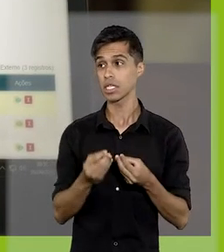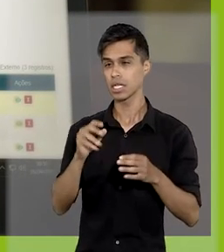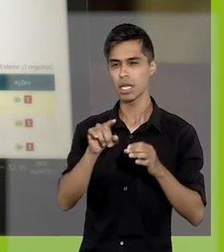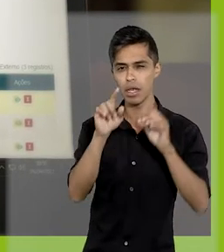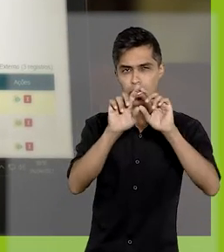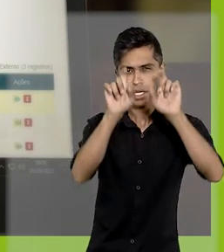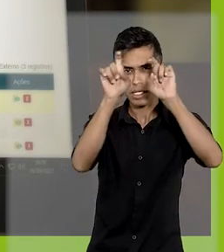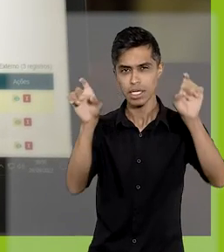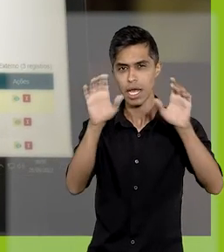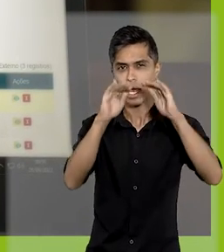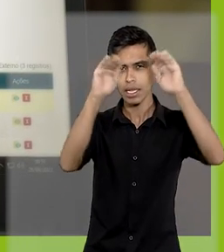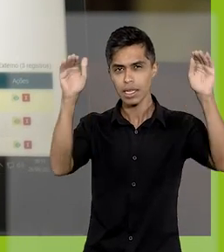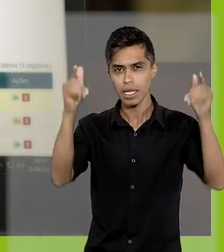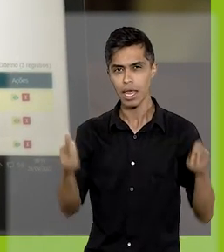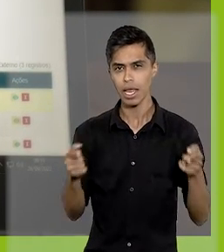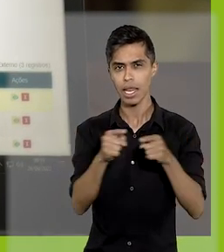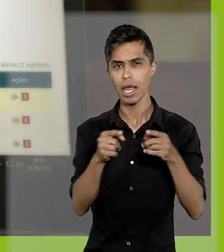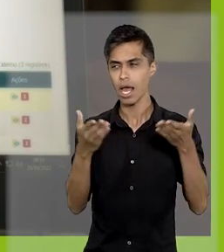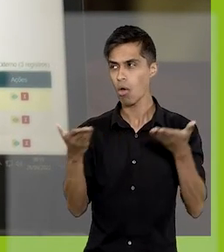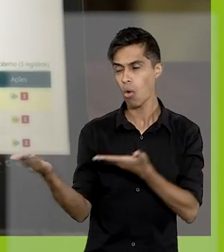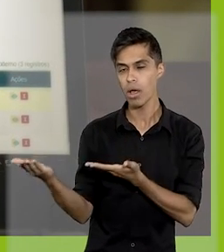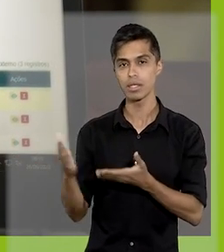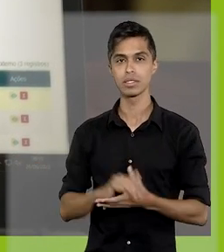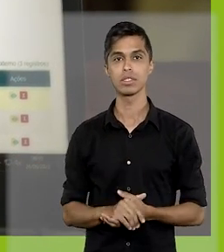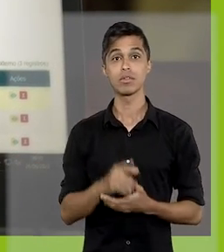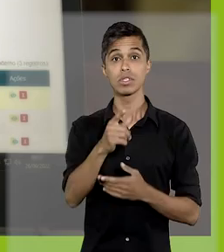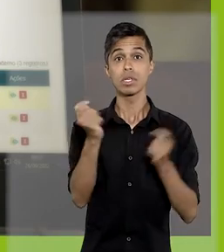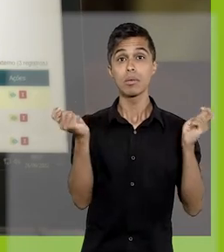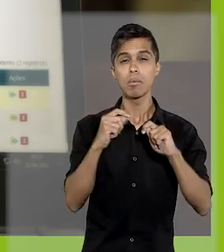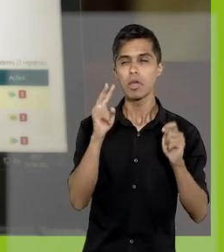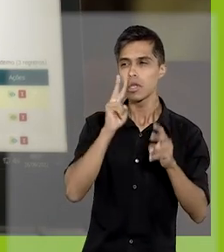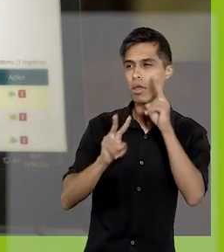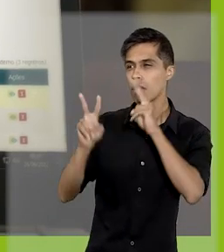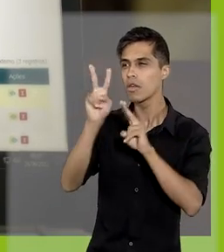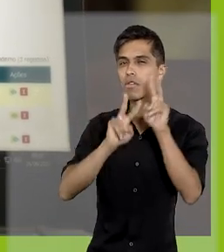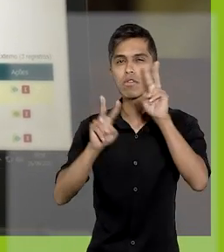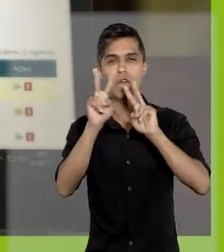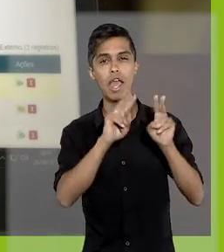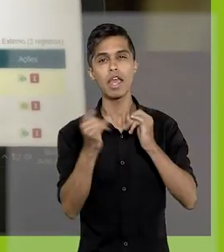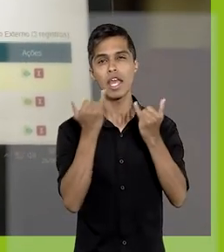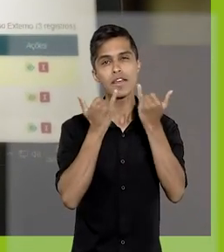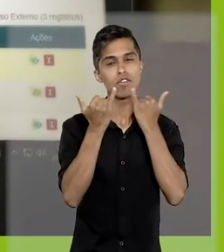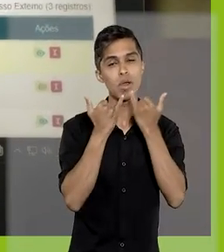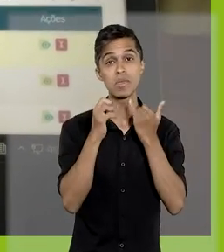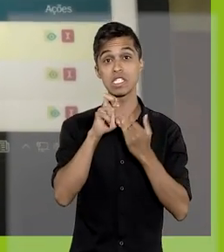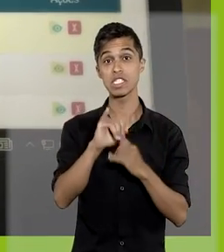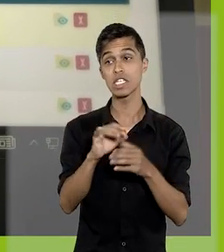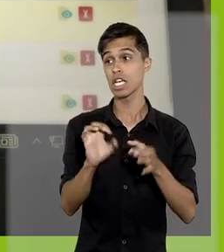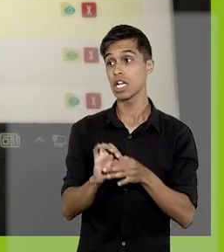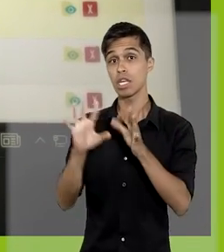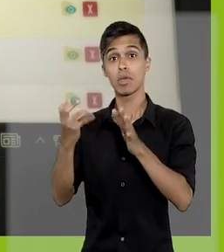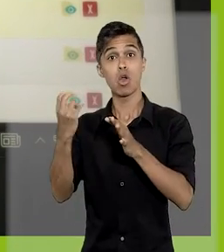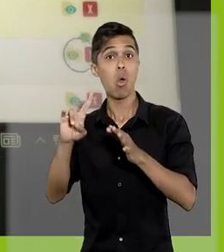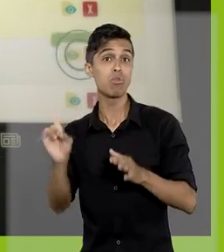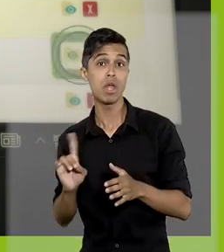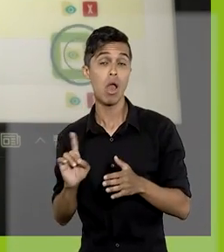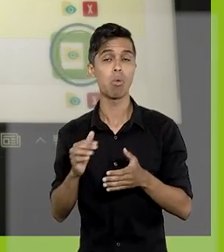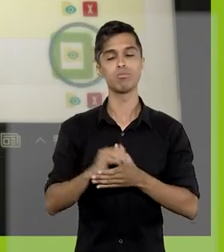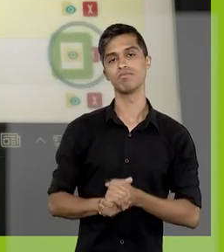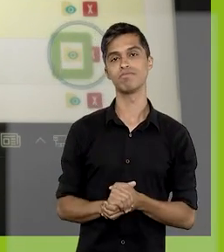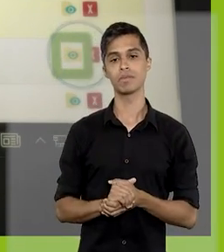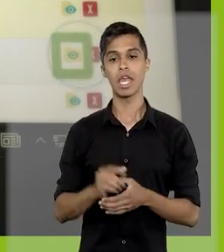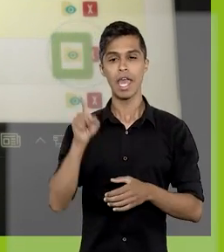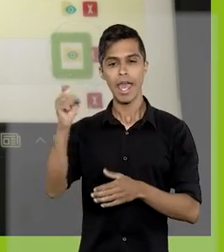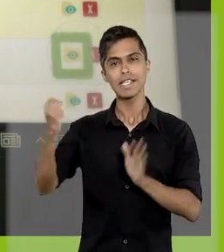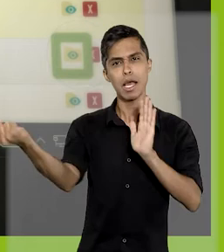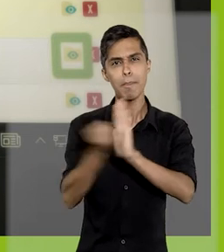externo, é possível consultar as principais informações sobre as disponibilizações efetuadas. Este